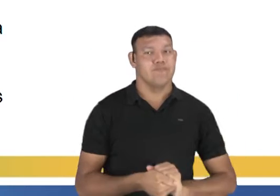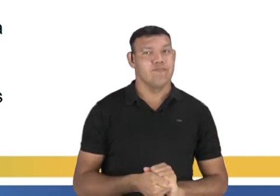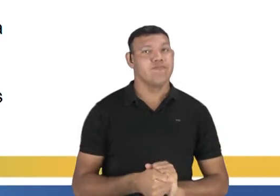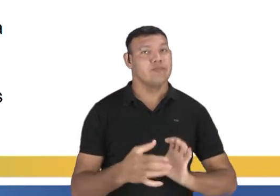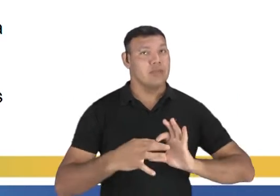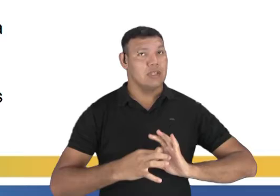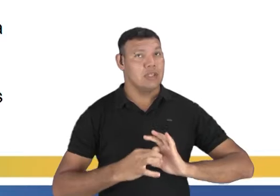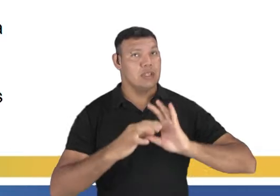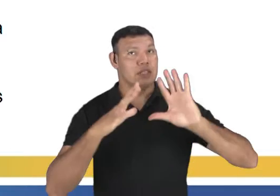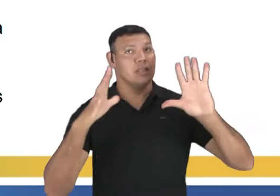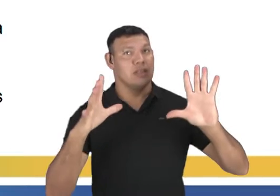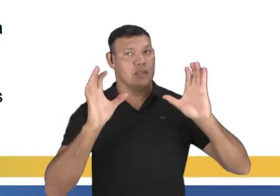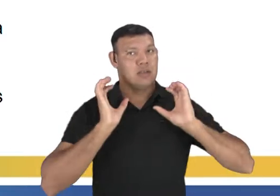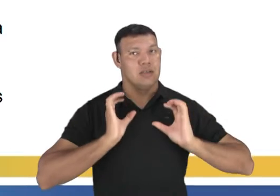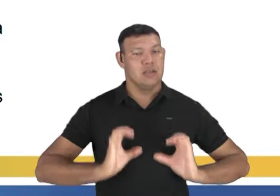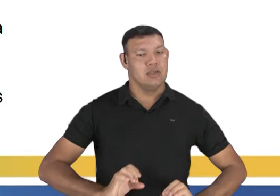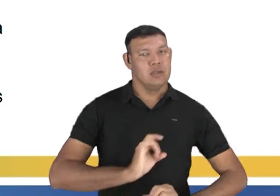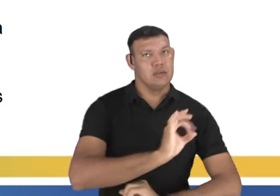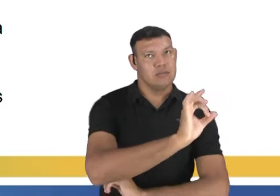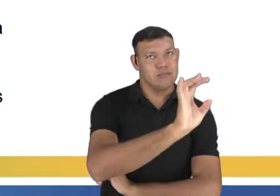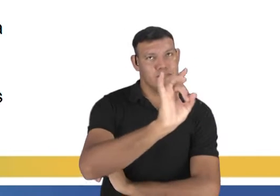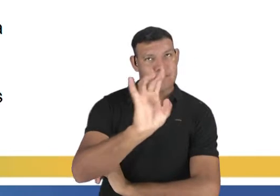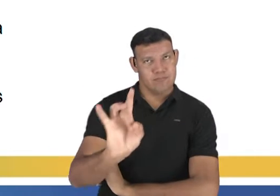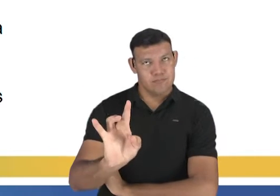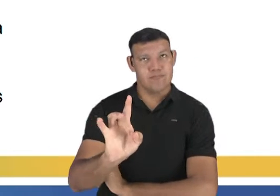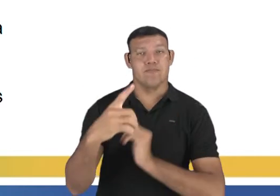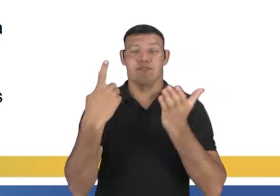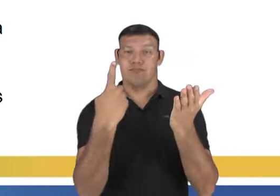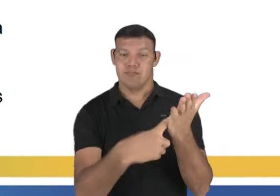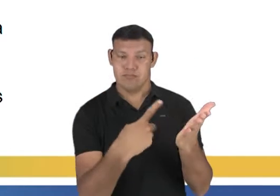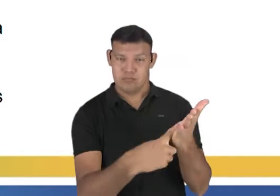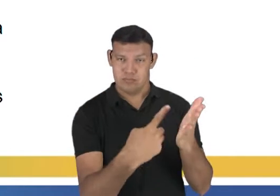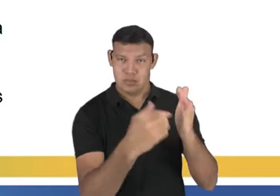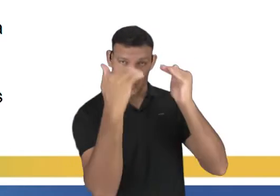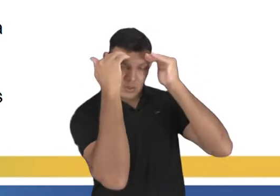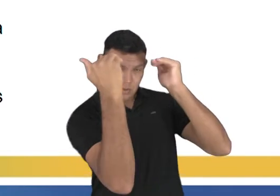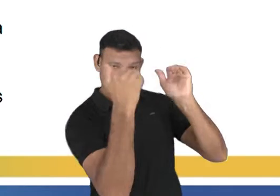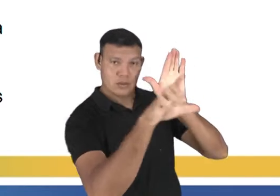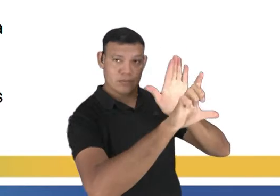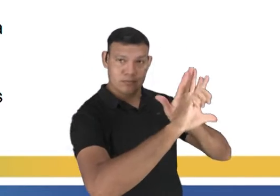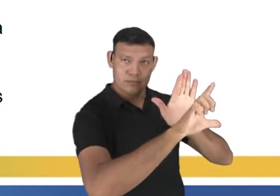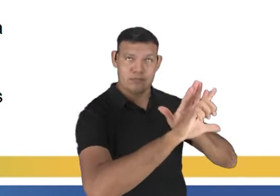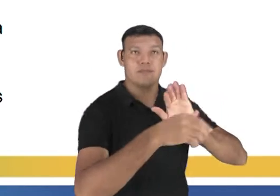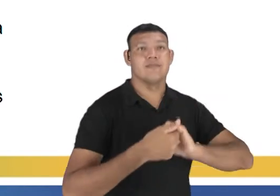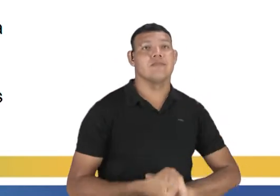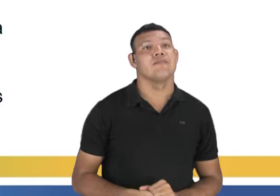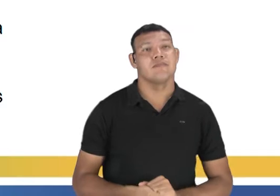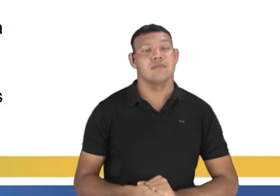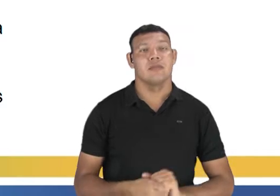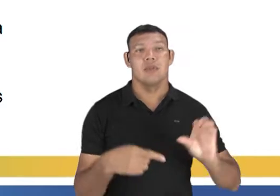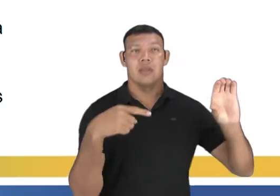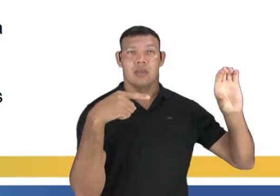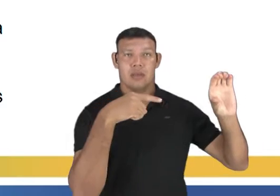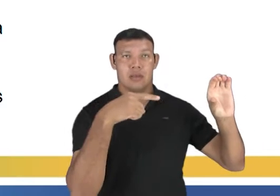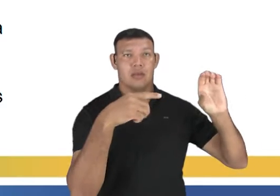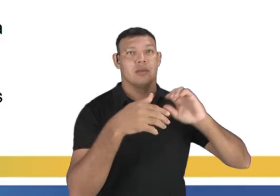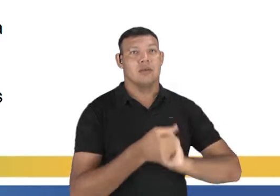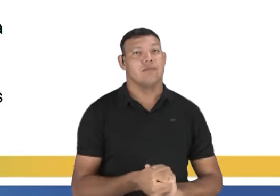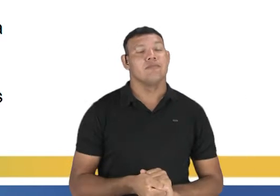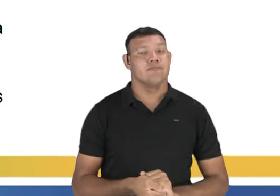da liberdade dos cidadãos à conformidade às leis. Alternativa C,